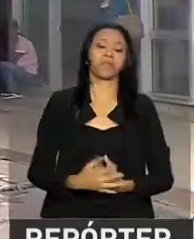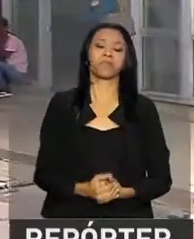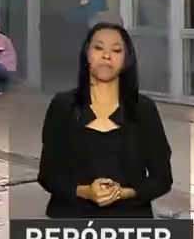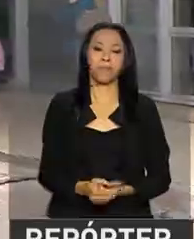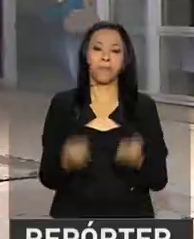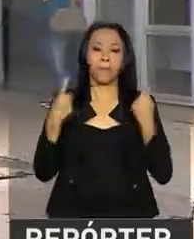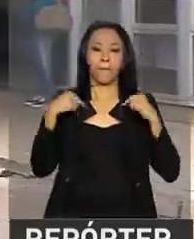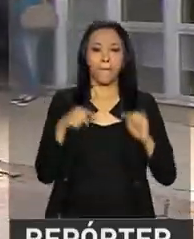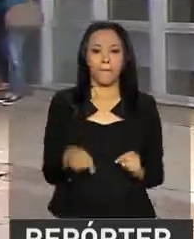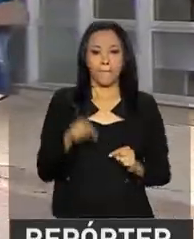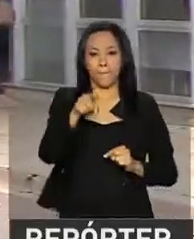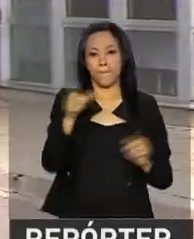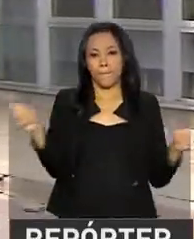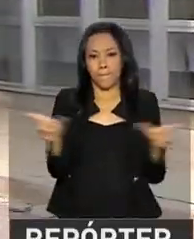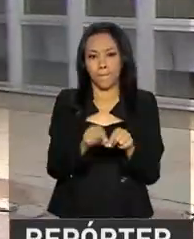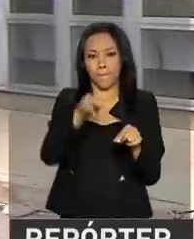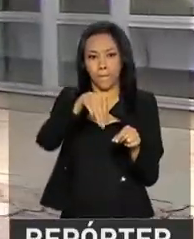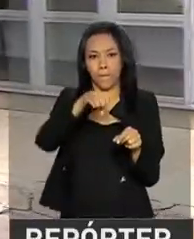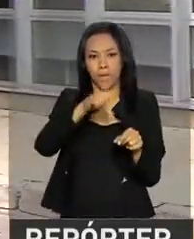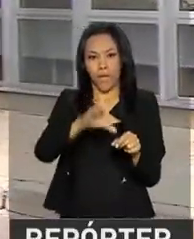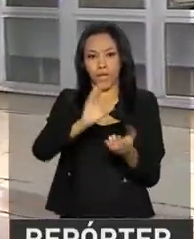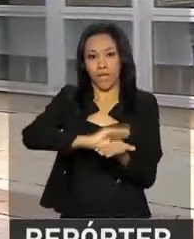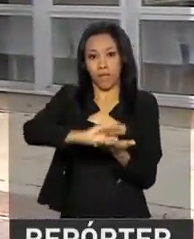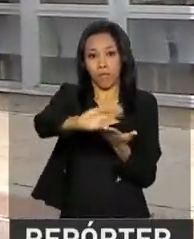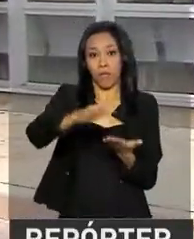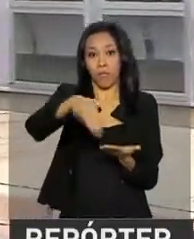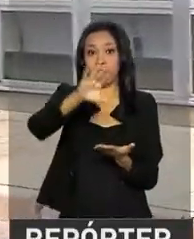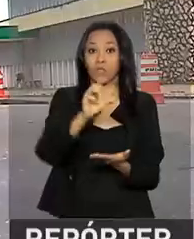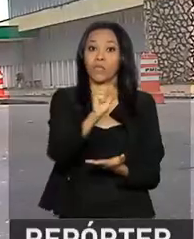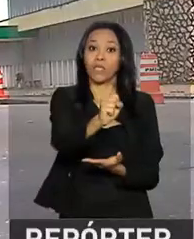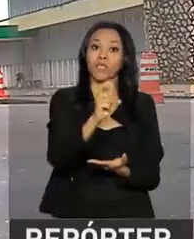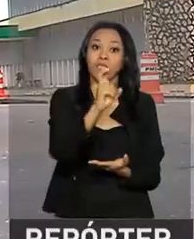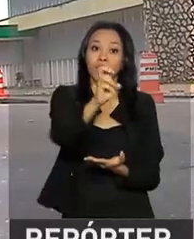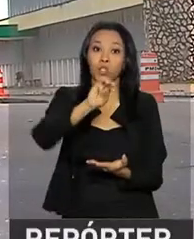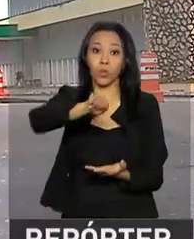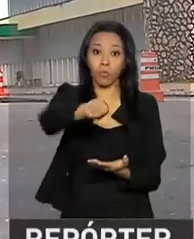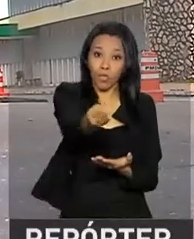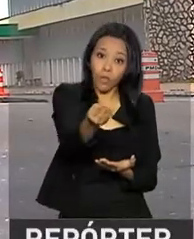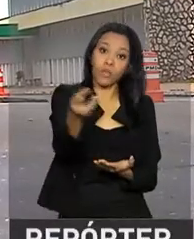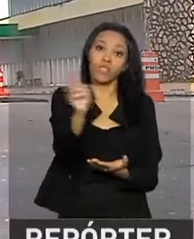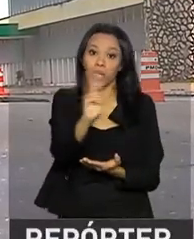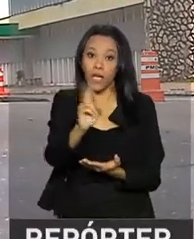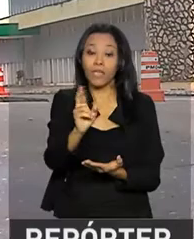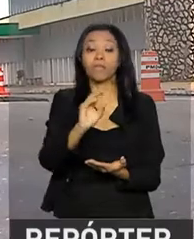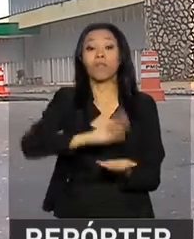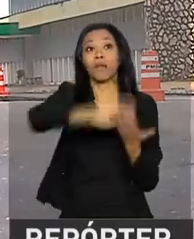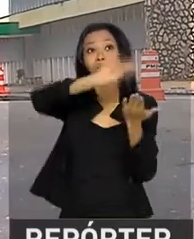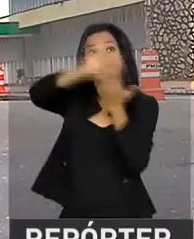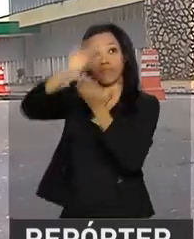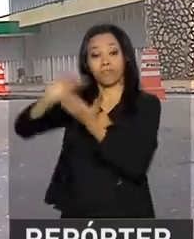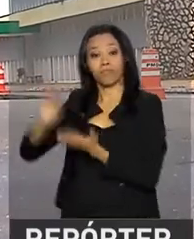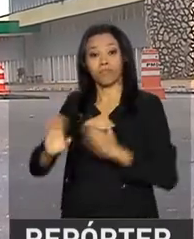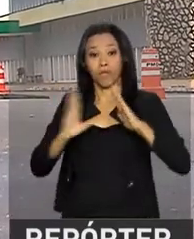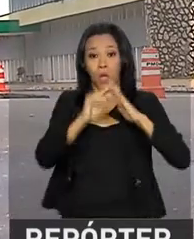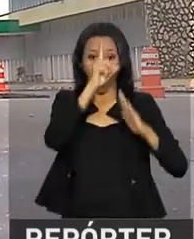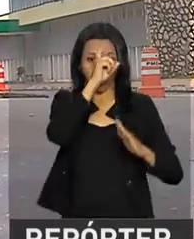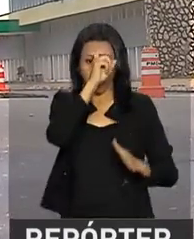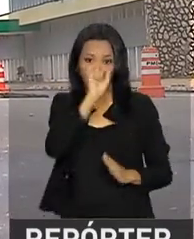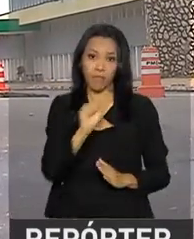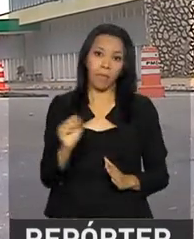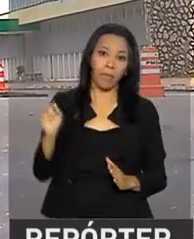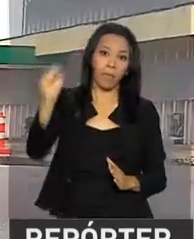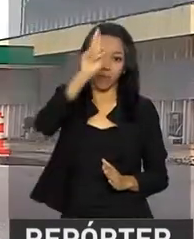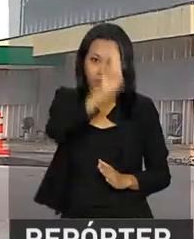O Ministério da Educação liberou mais de 85 milhões de reais para hospitais universitários de todo o país, como esse, aqui